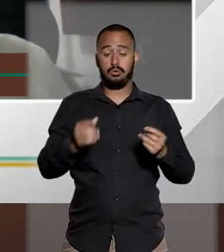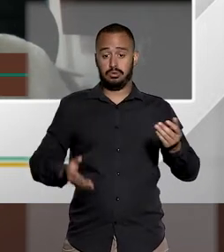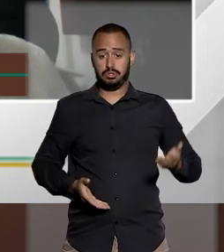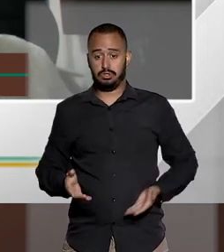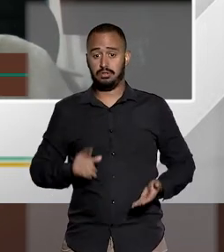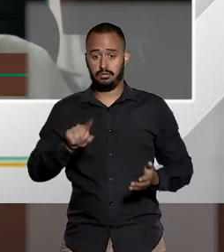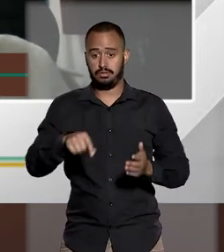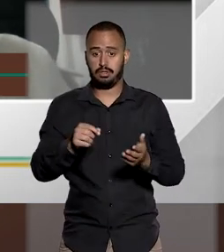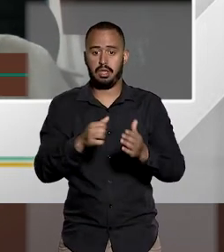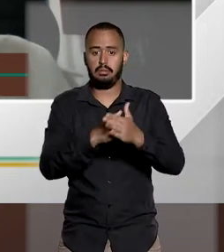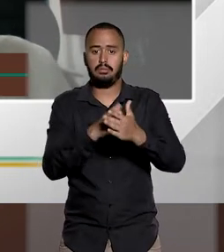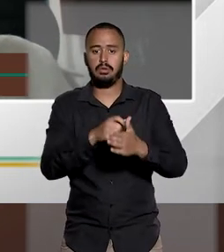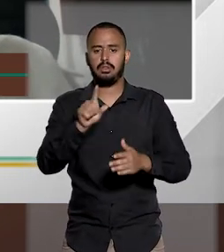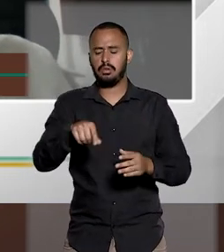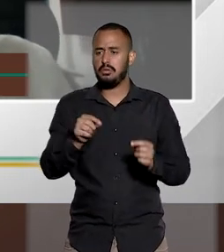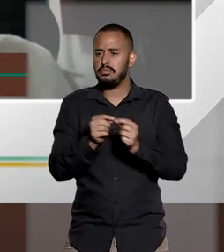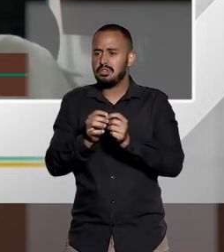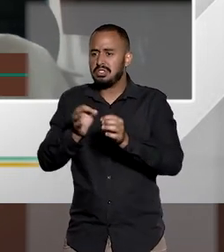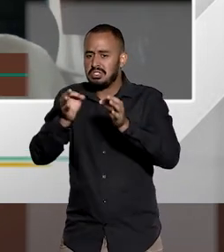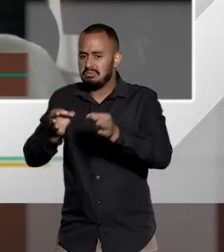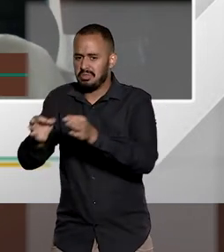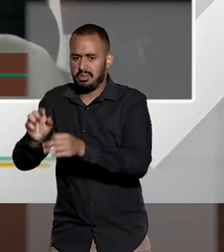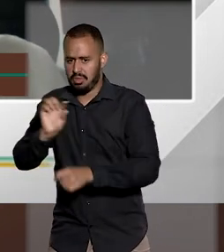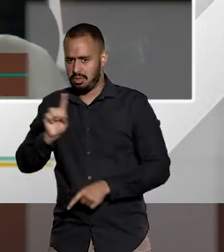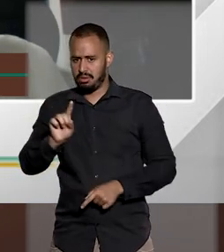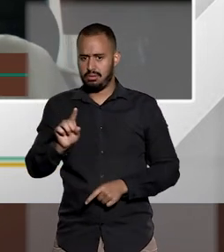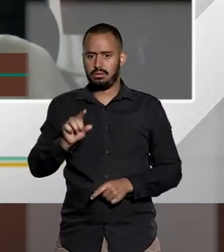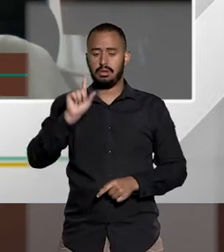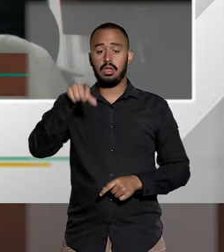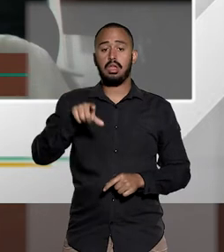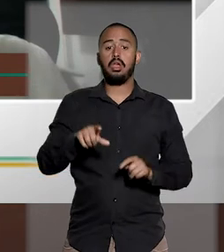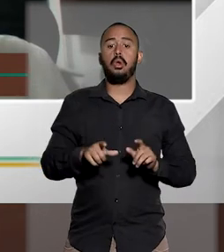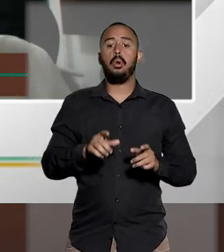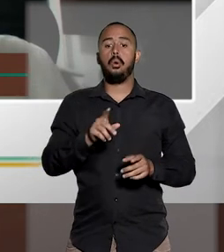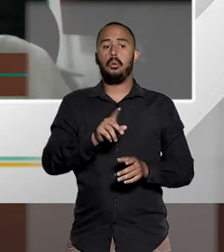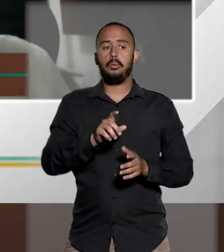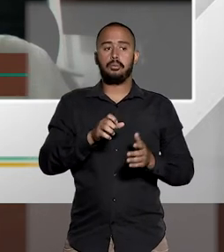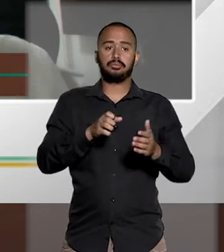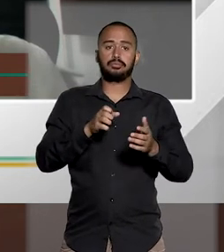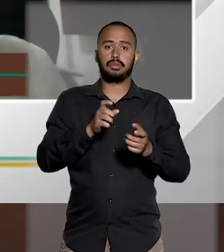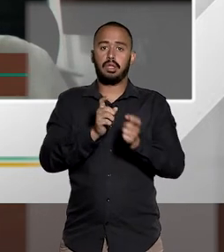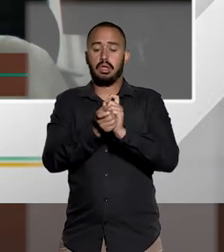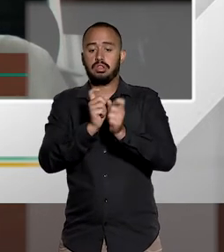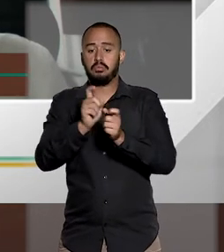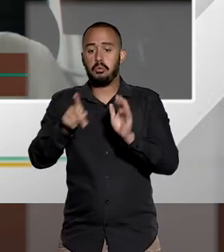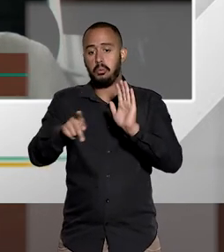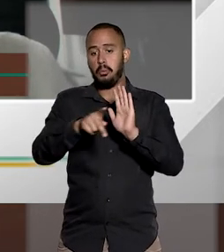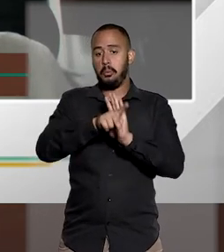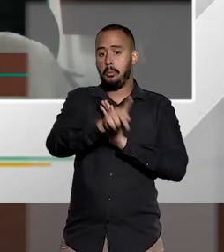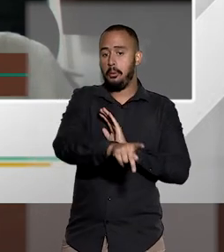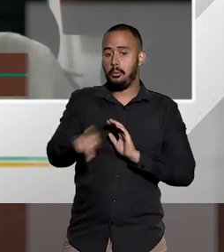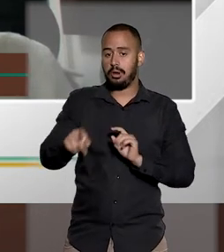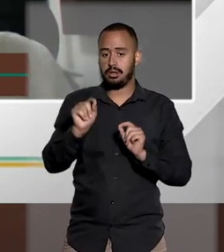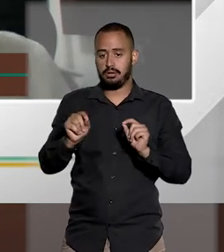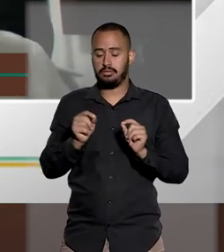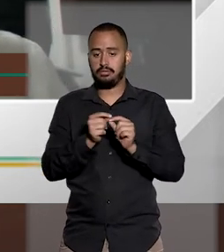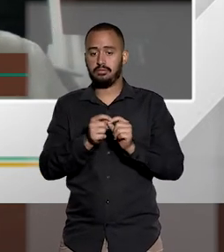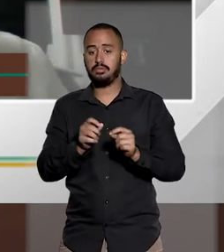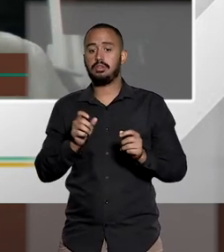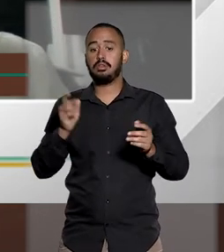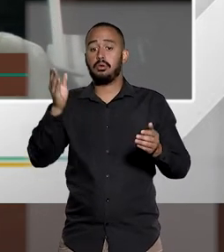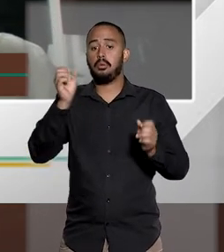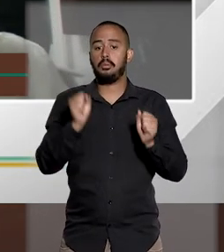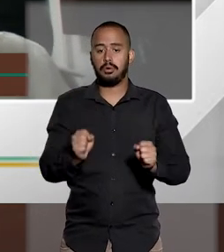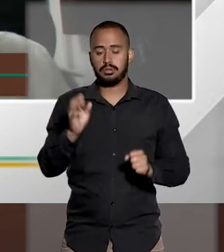de forma adequada. Então, a administração pública, por meio de decreto, designa um interventor. E esse interventor tem